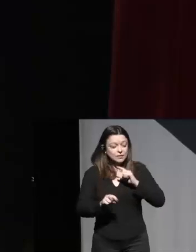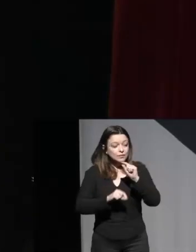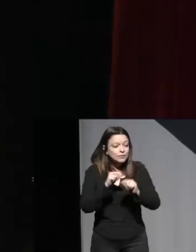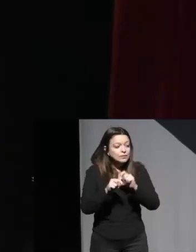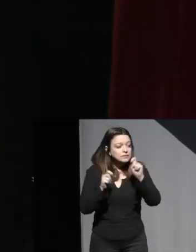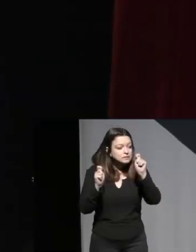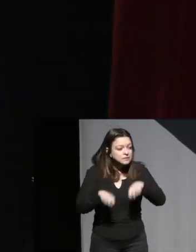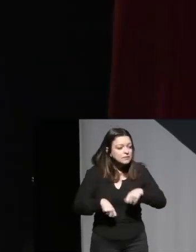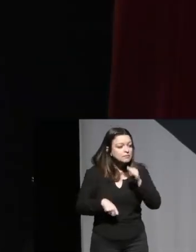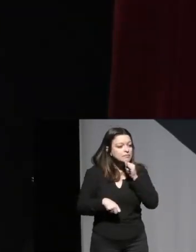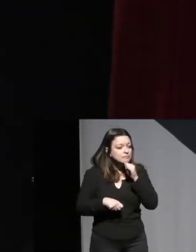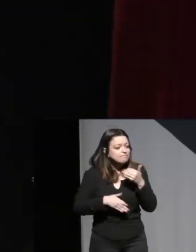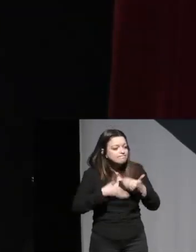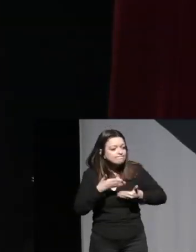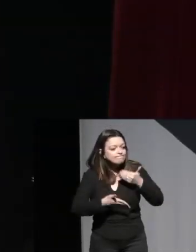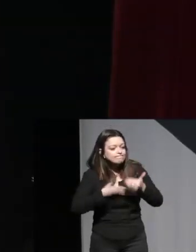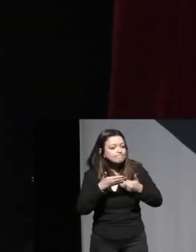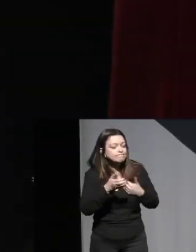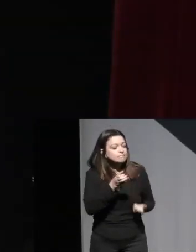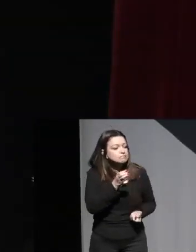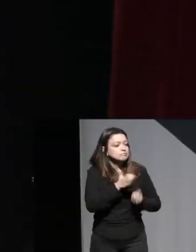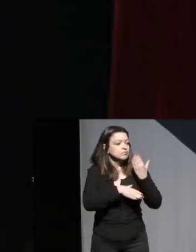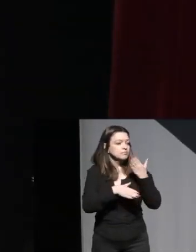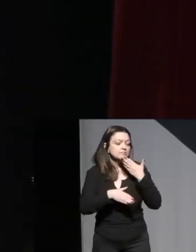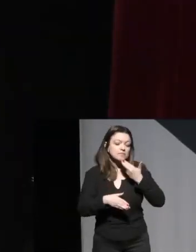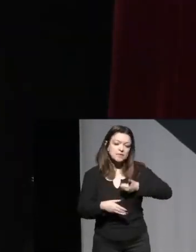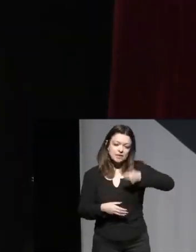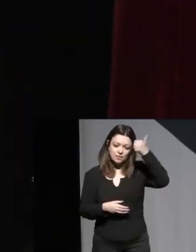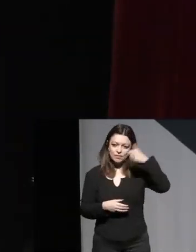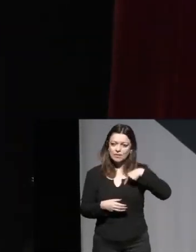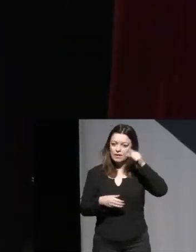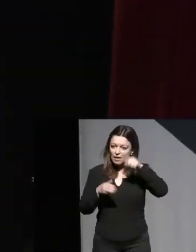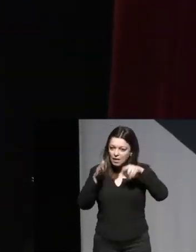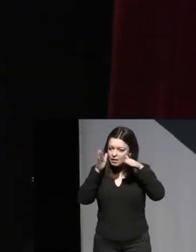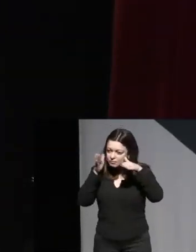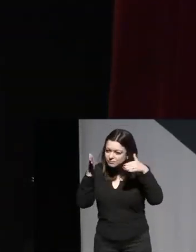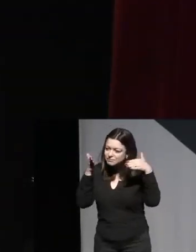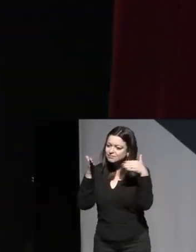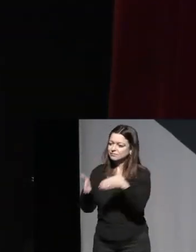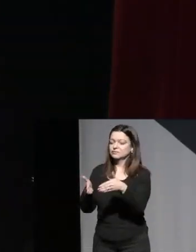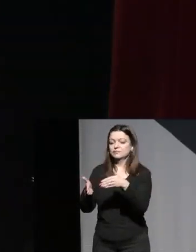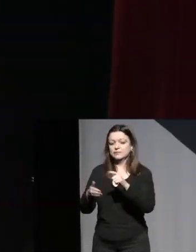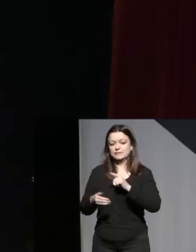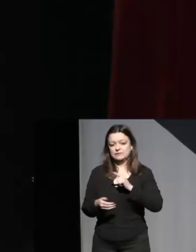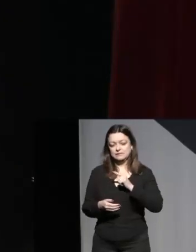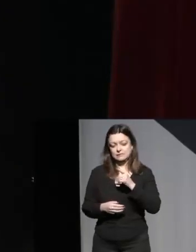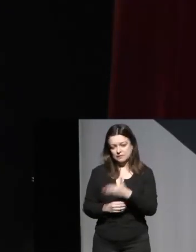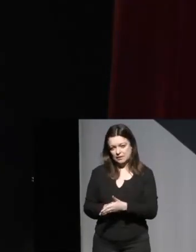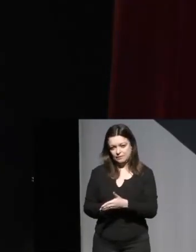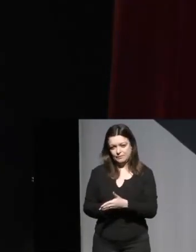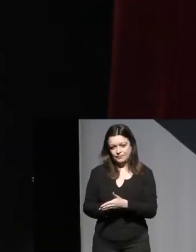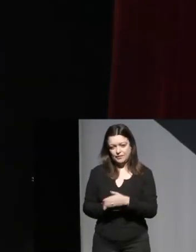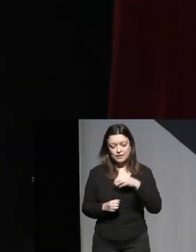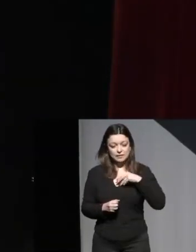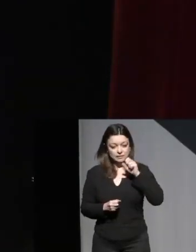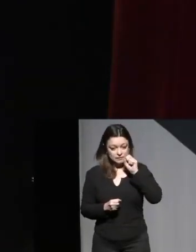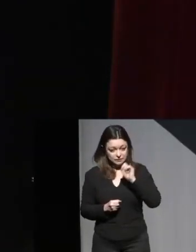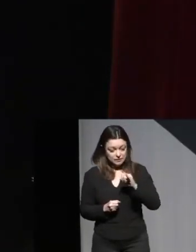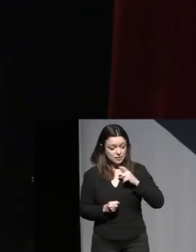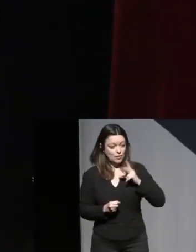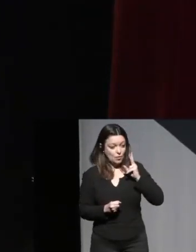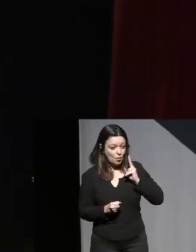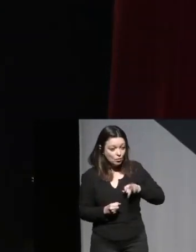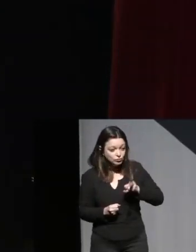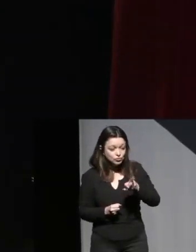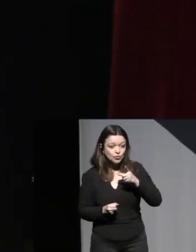para você desenvolver negócios lá é muito grande. Então é nisso que eles se pautam. Se nós continuarmos o caminho que nós estamos